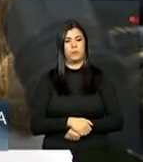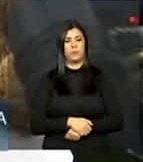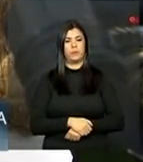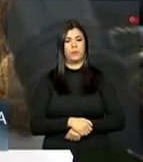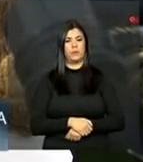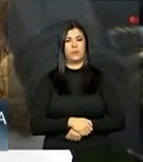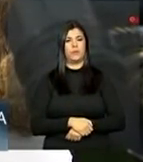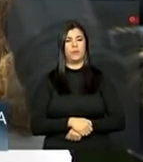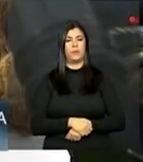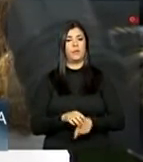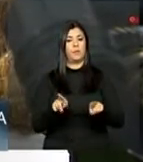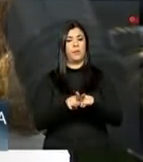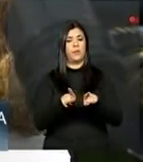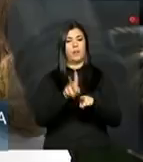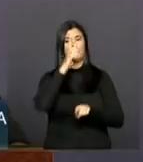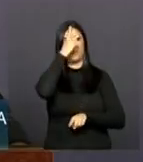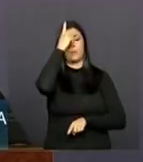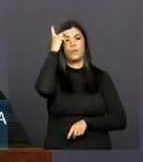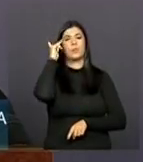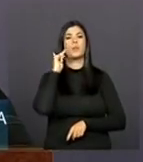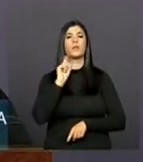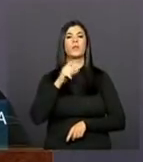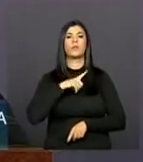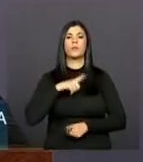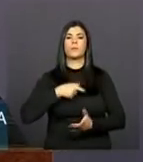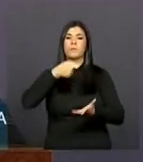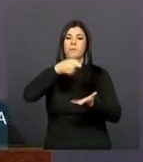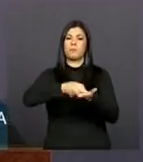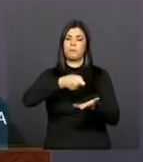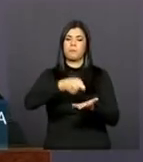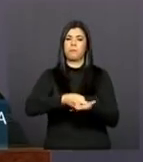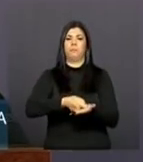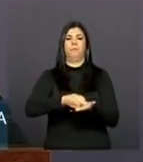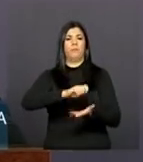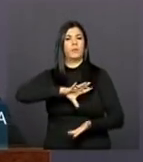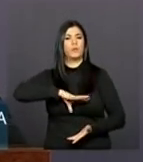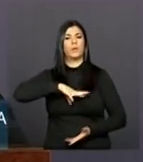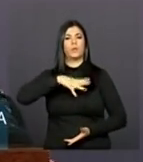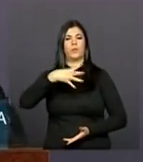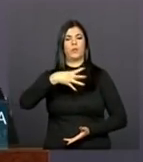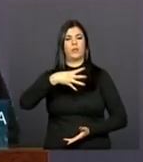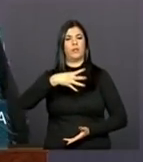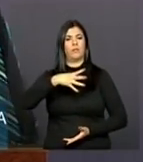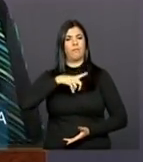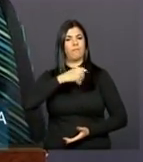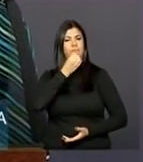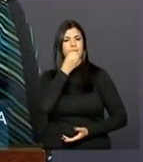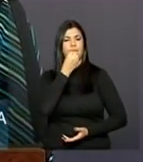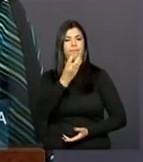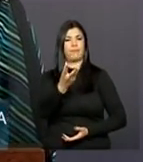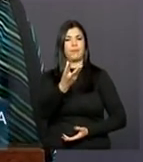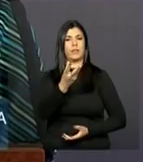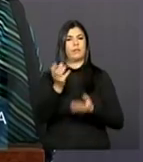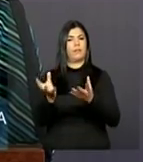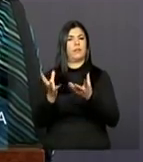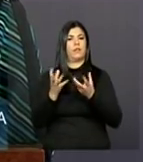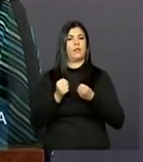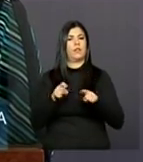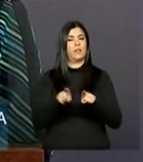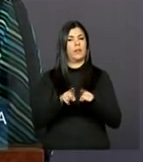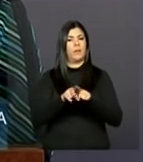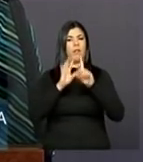aqueles aqueles que com determinação com coragem enorme generosidade aceitaram